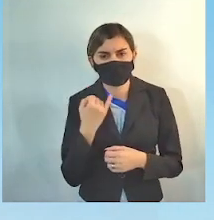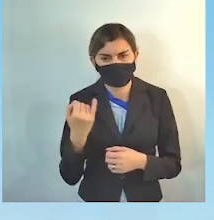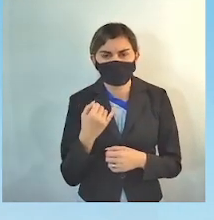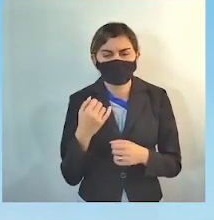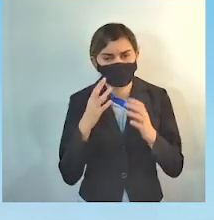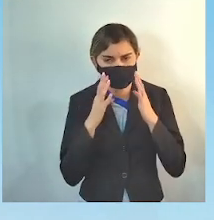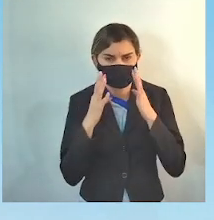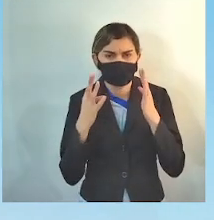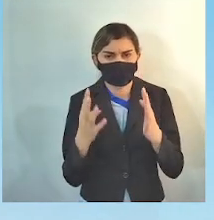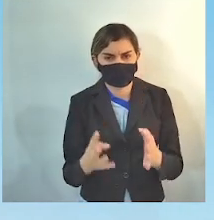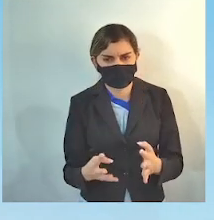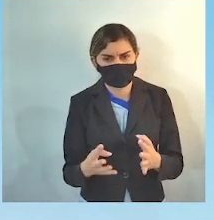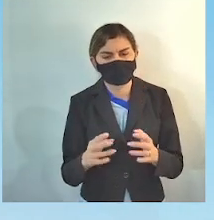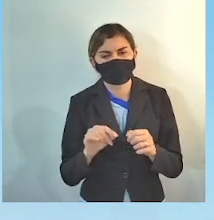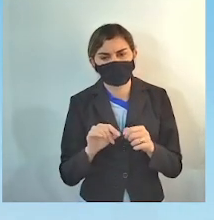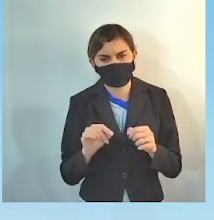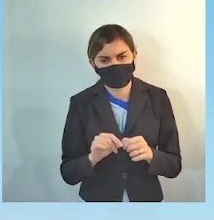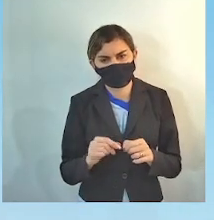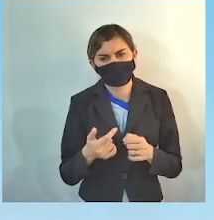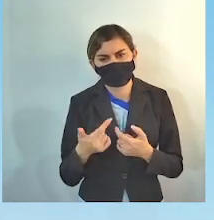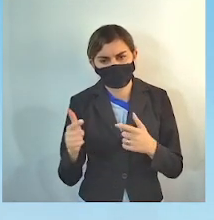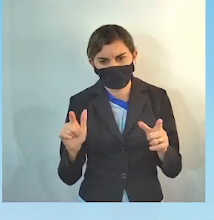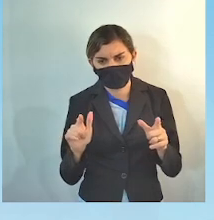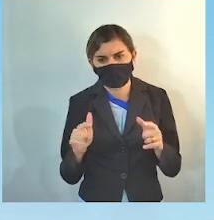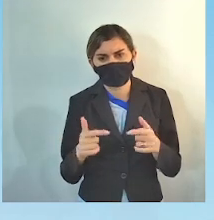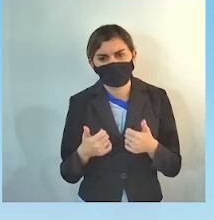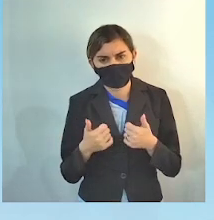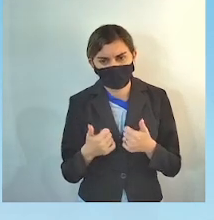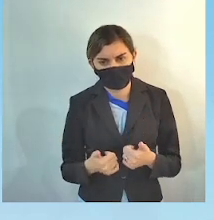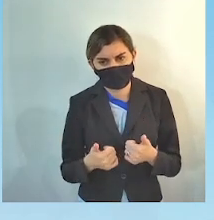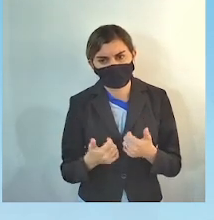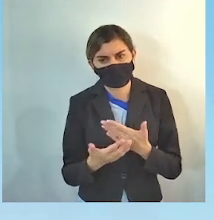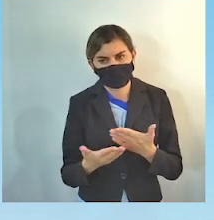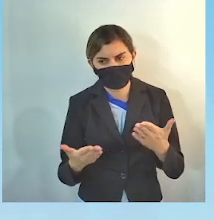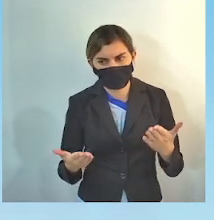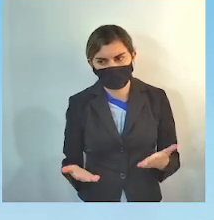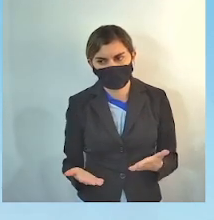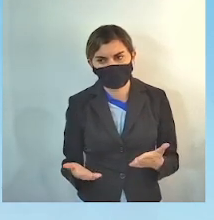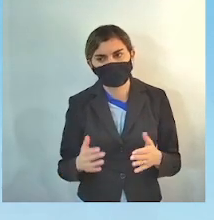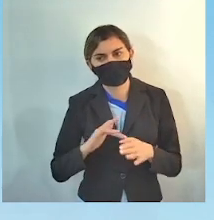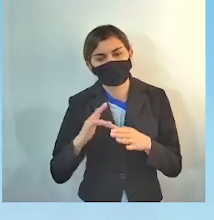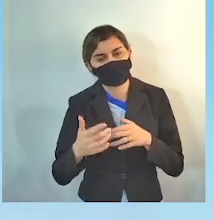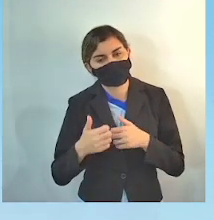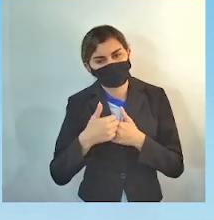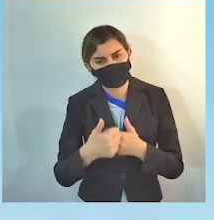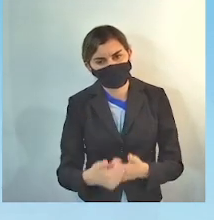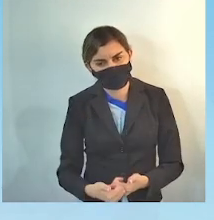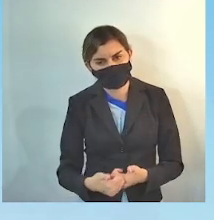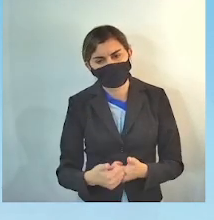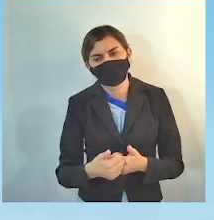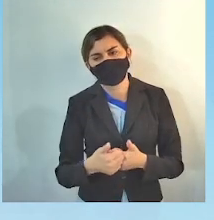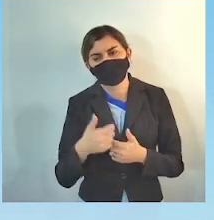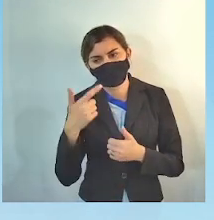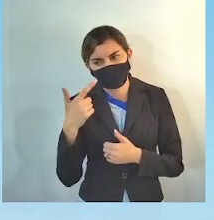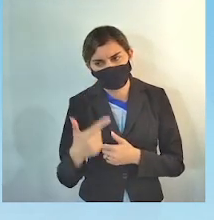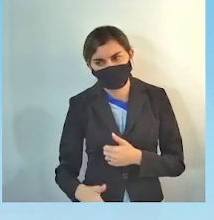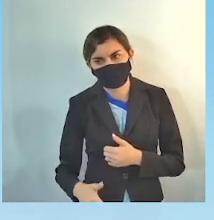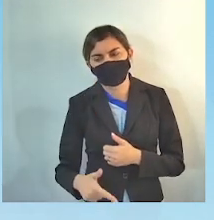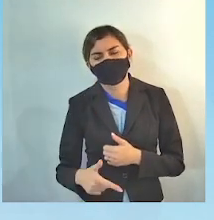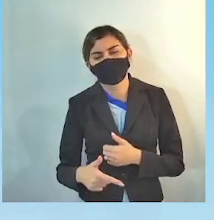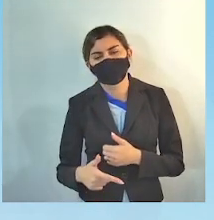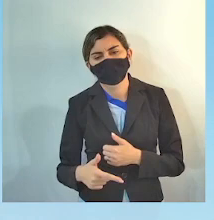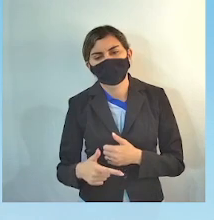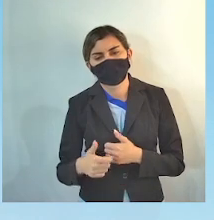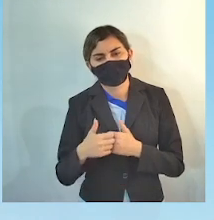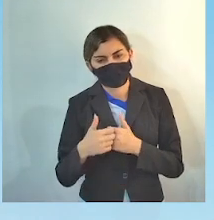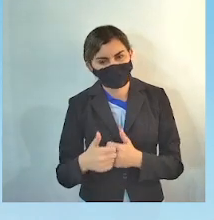preste atenção para fazer o bom uso. Tá, aí me siga nas redes. Siga mais uma vez